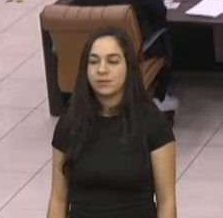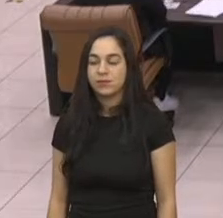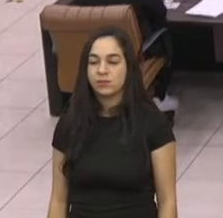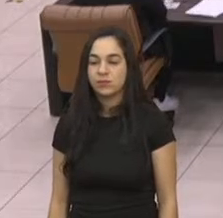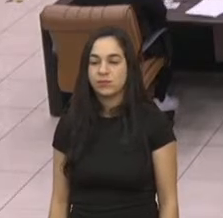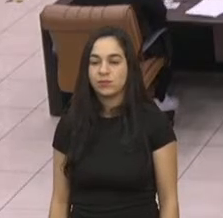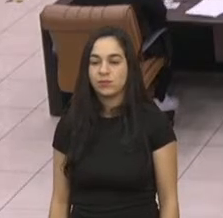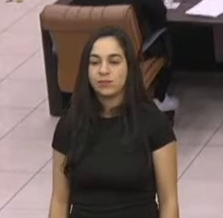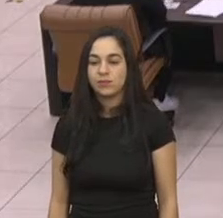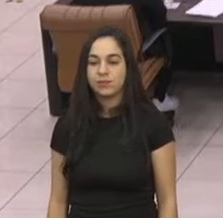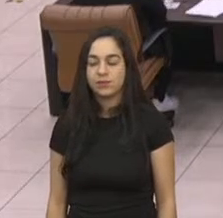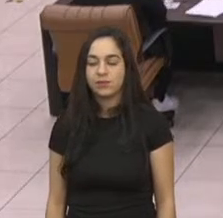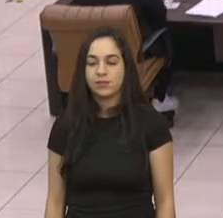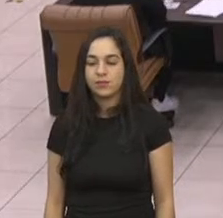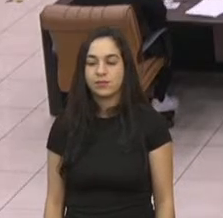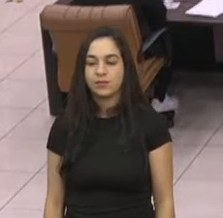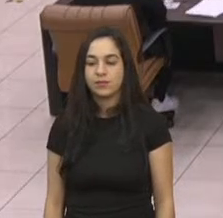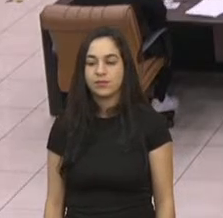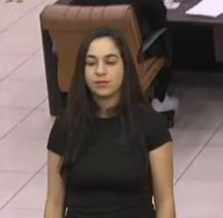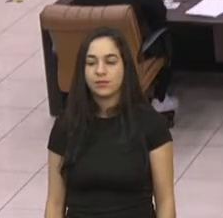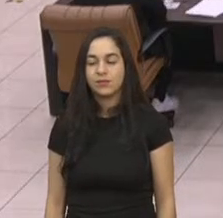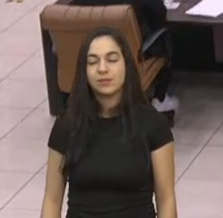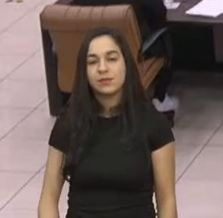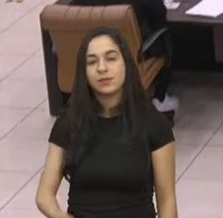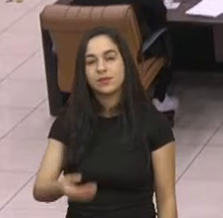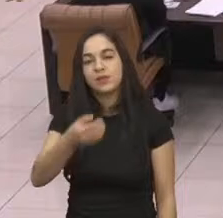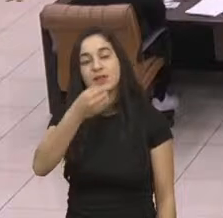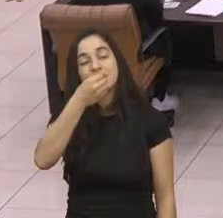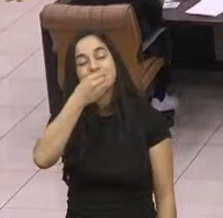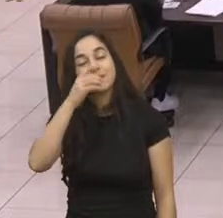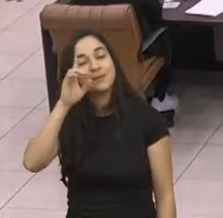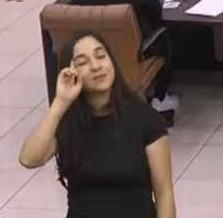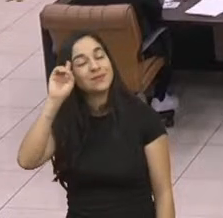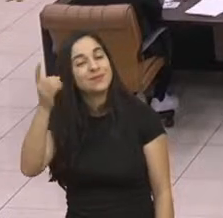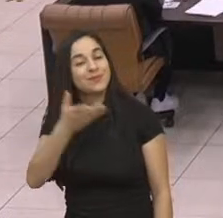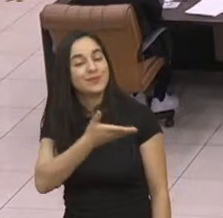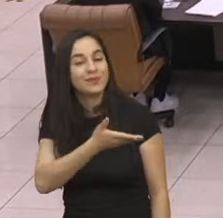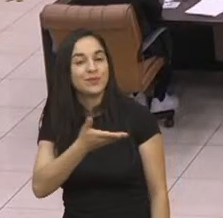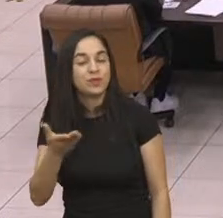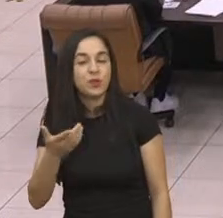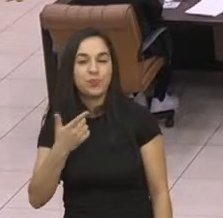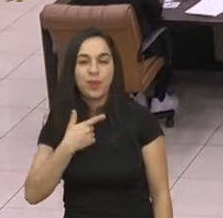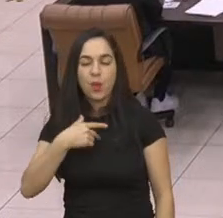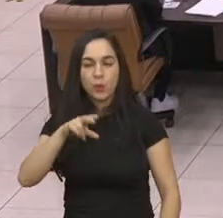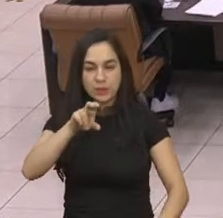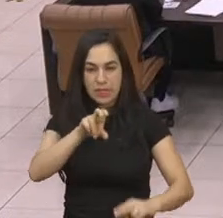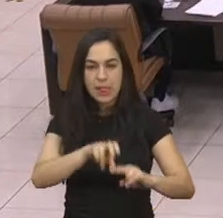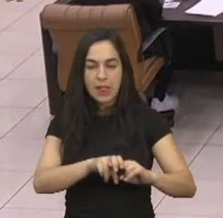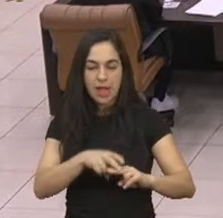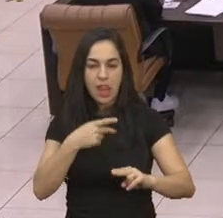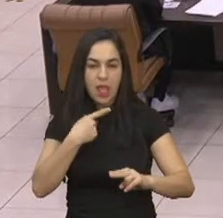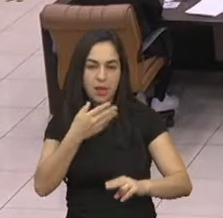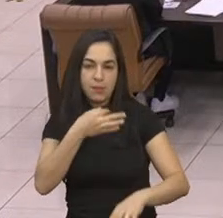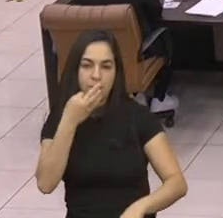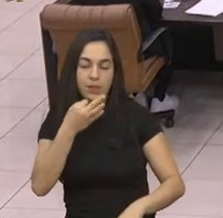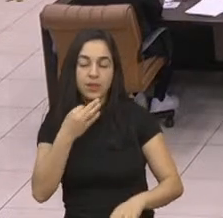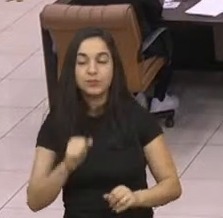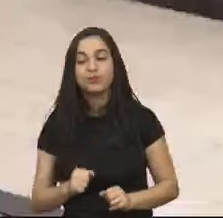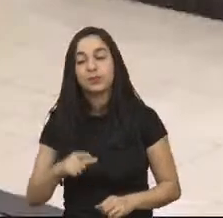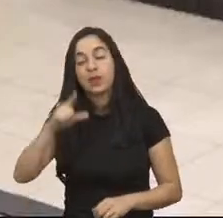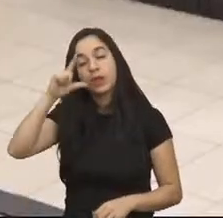Ô, presidente, bom dia a todos aqui presentes. Vou fazer minhas considerações aqui da minha mesa. Ô, Jean, primeiramente